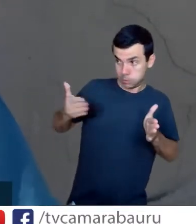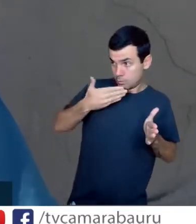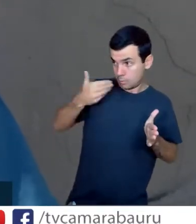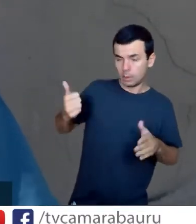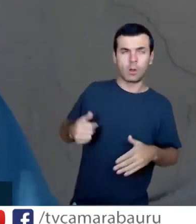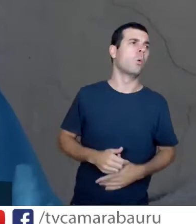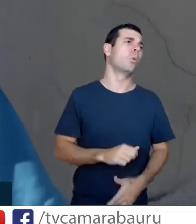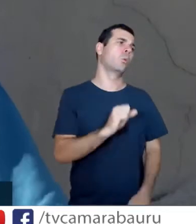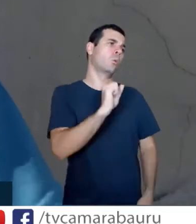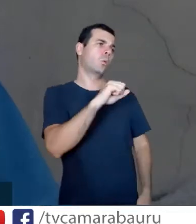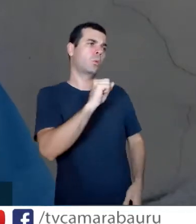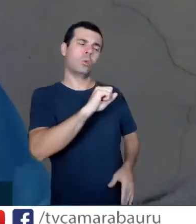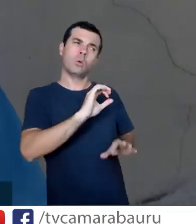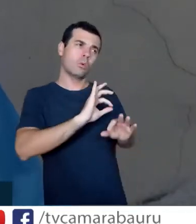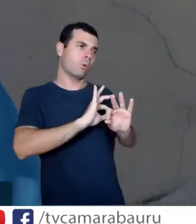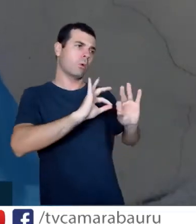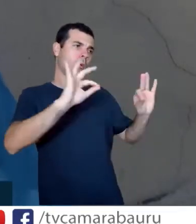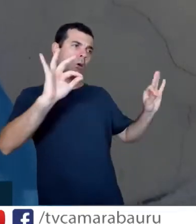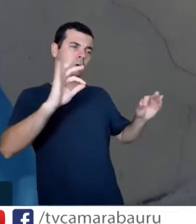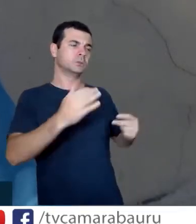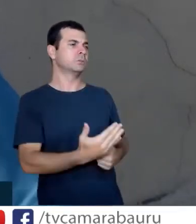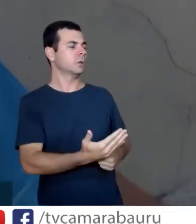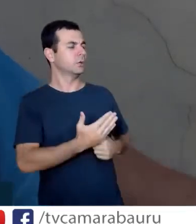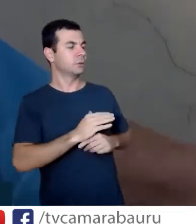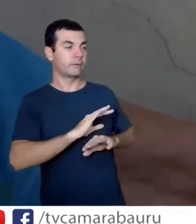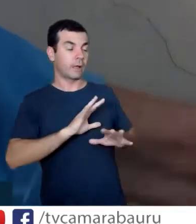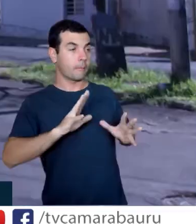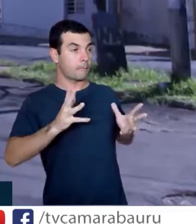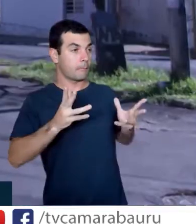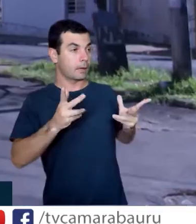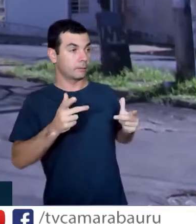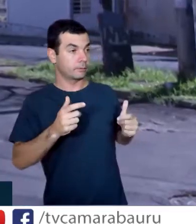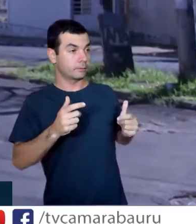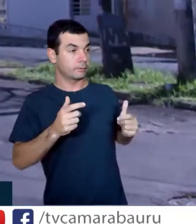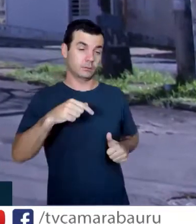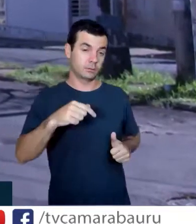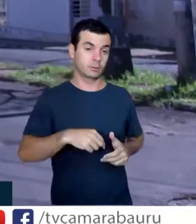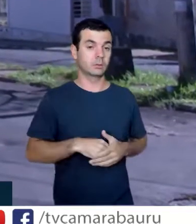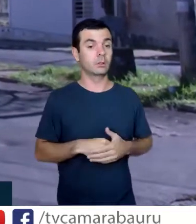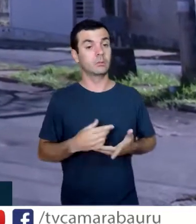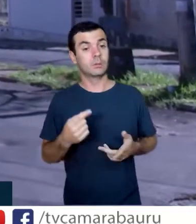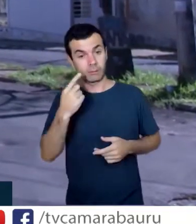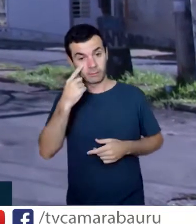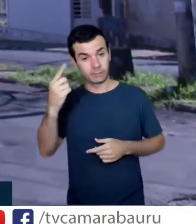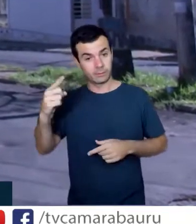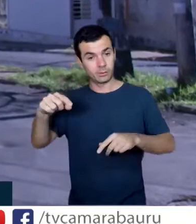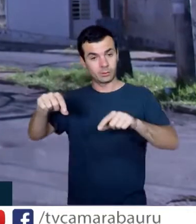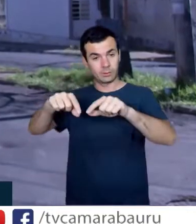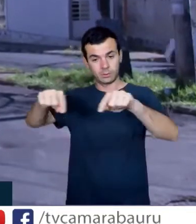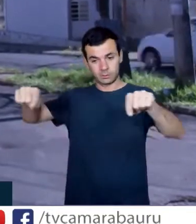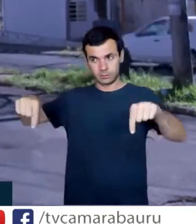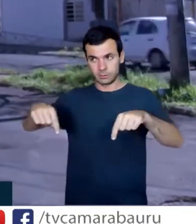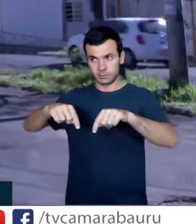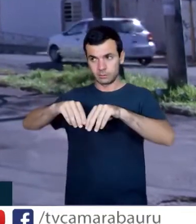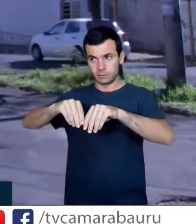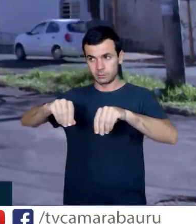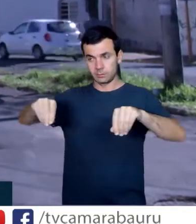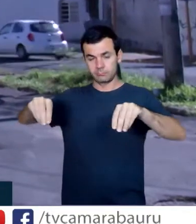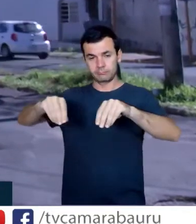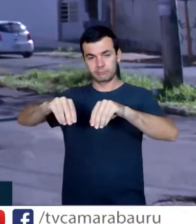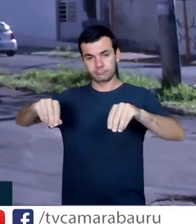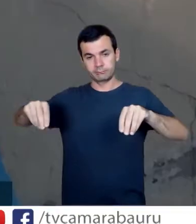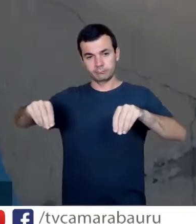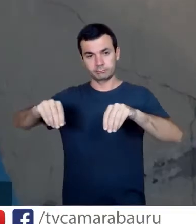certeza, nossa, ficava maravilha pra gente aqui. Porque aí esse terreno aqui, esse senhor que é o dono daí, ele deu